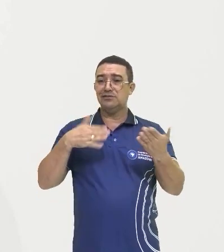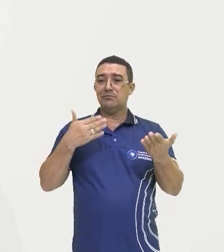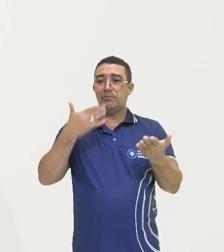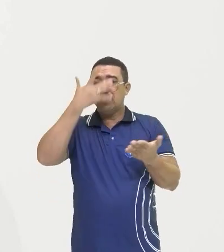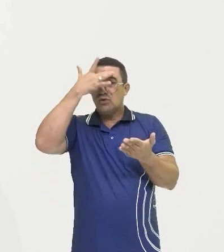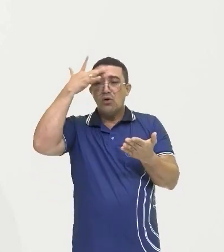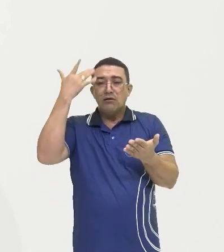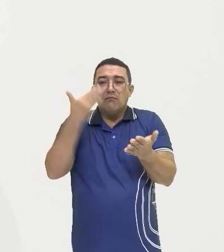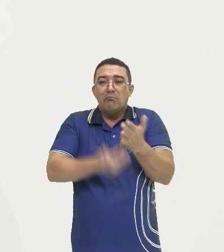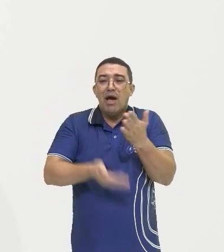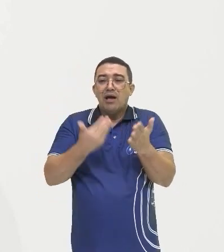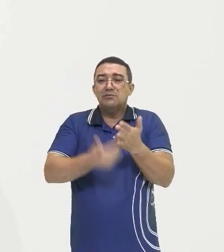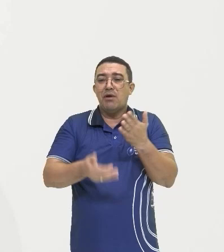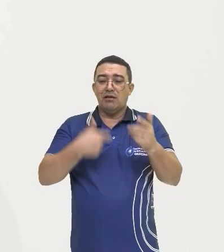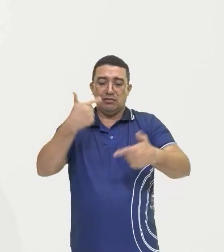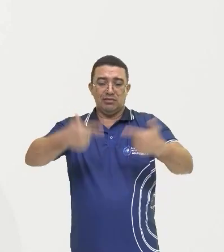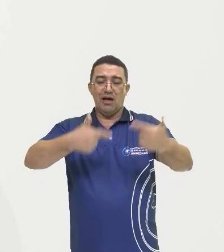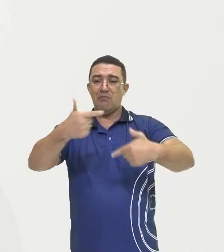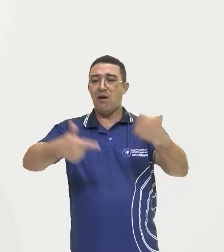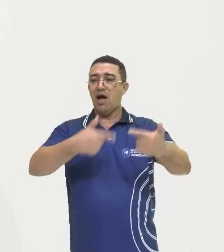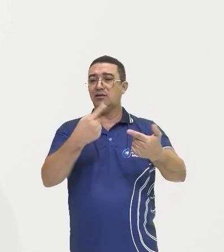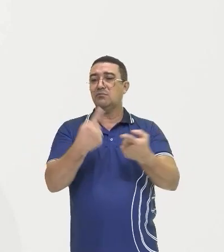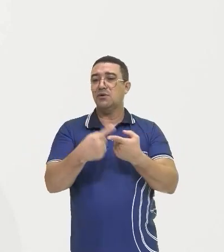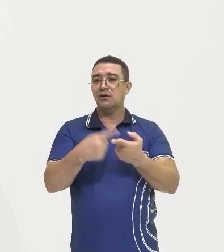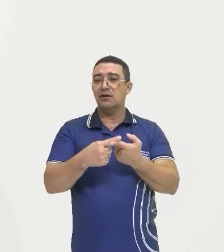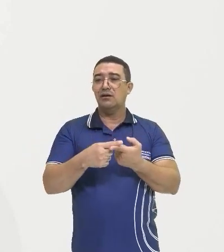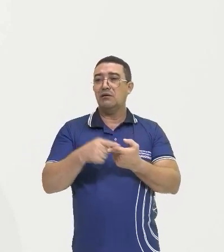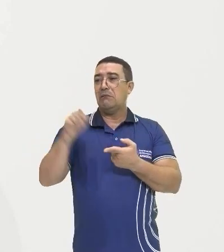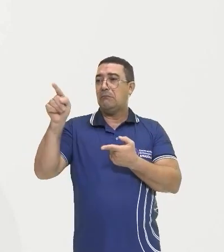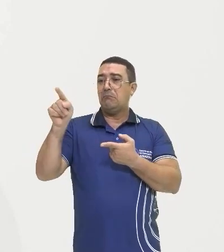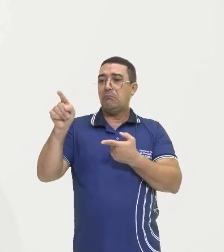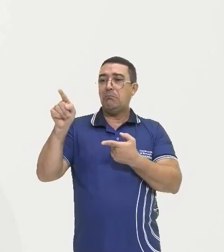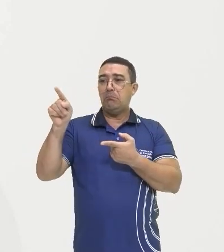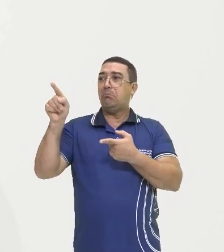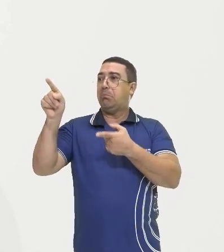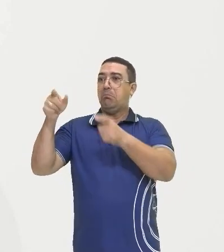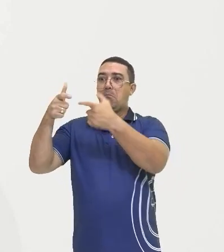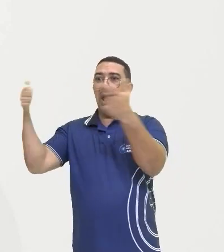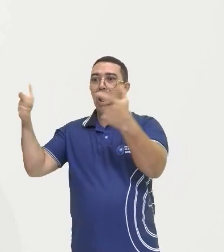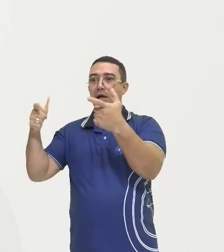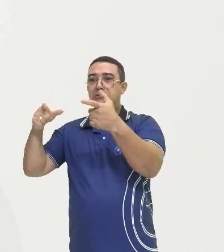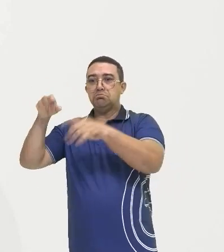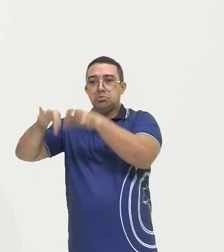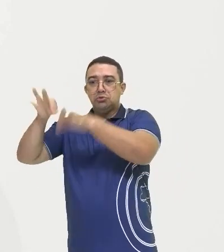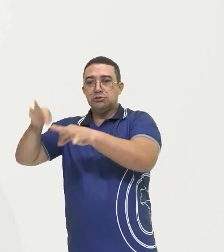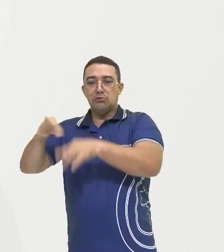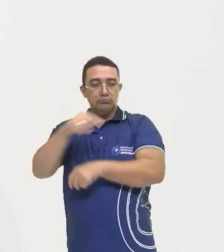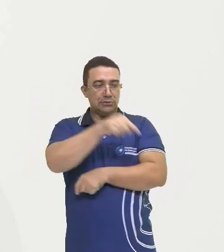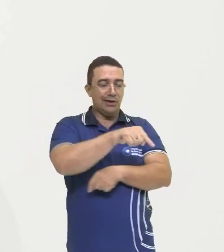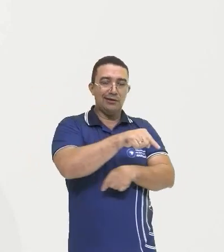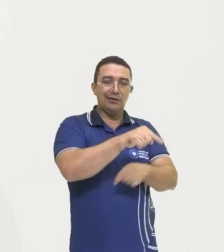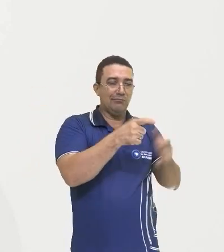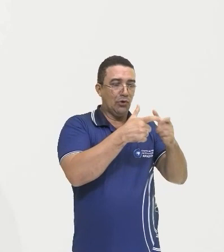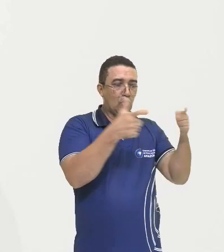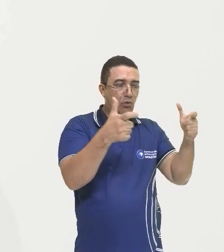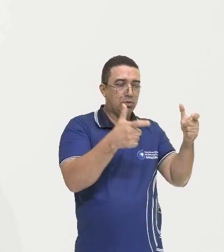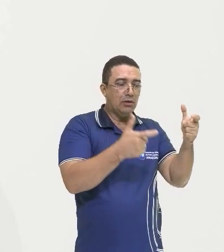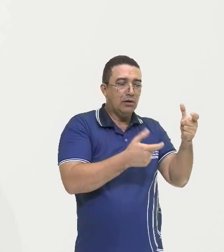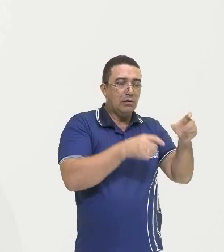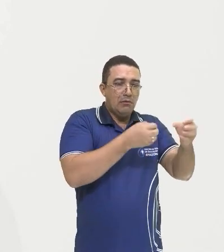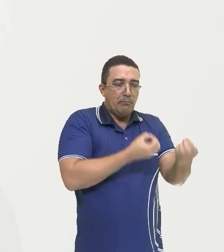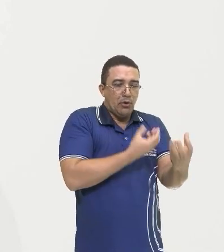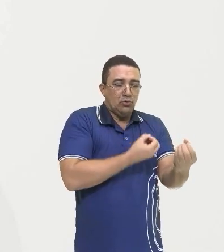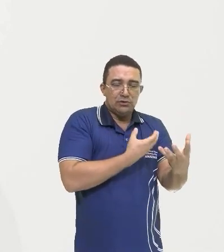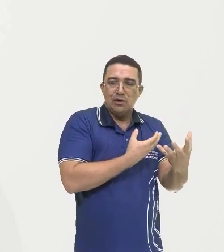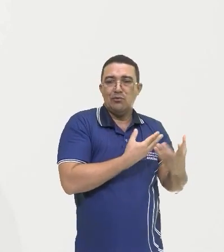produzir, a gente não vai ter os postos de trabalho. E isso, obviamente, afeta diretamente o setor industrial. Por